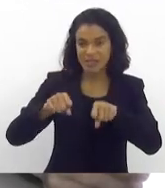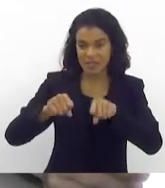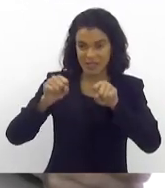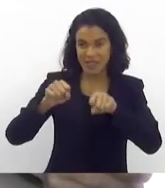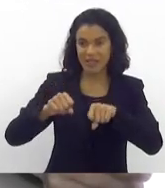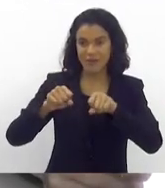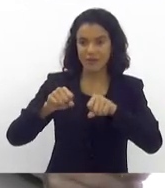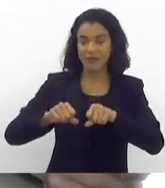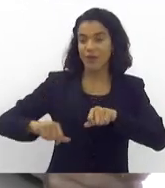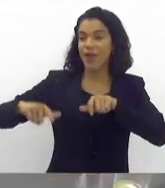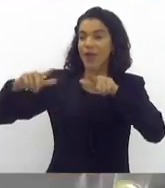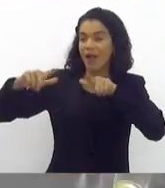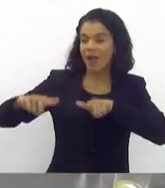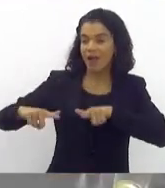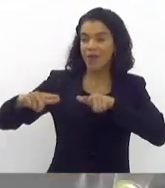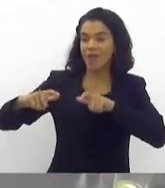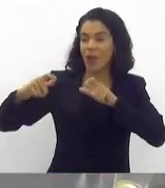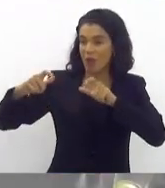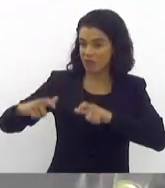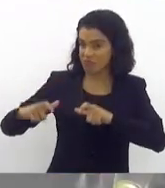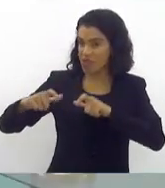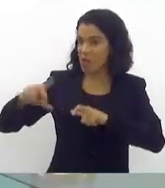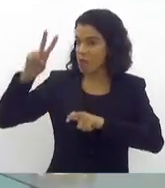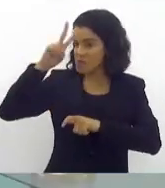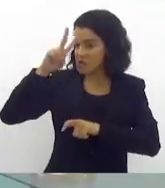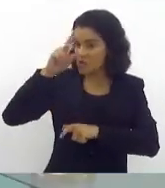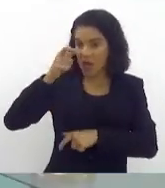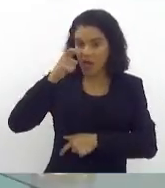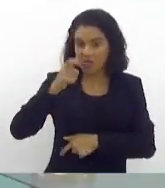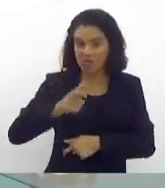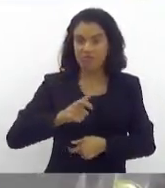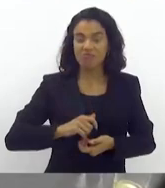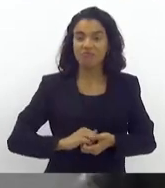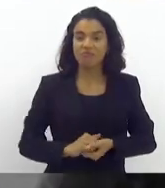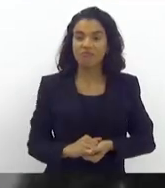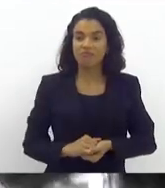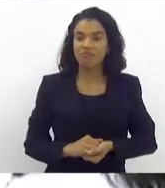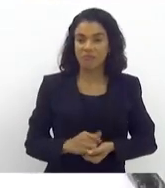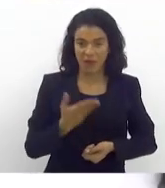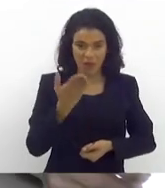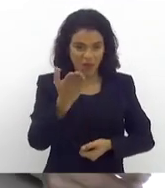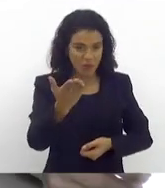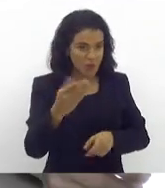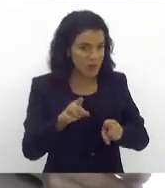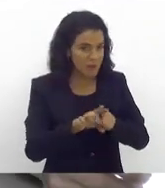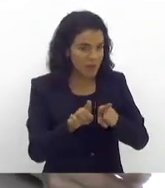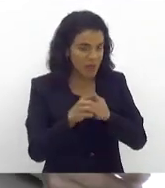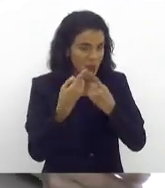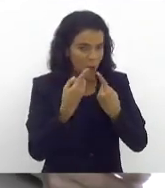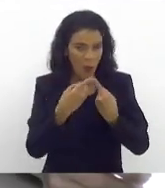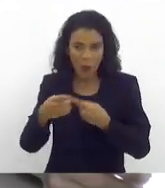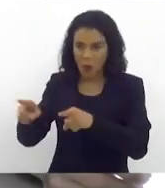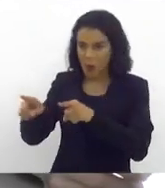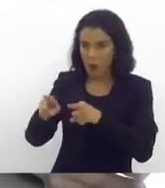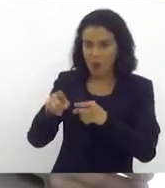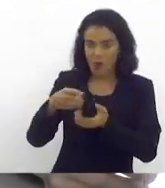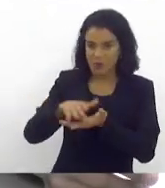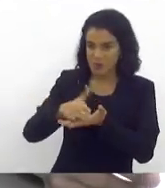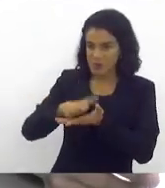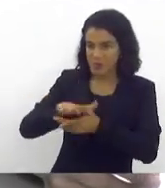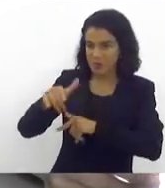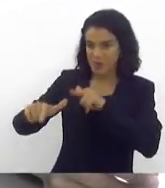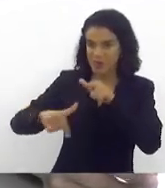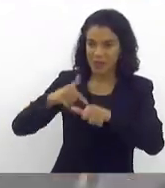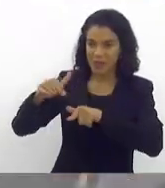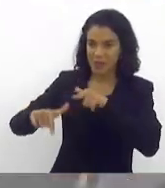Essa roda de samba é no final de semana. Tem uma história interessante. Tem. Mas Vossa Excelência também não tem nada contra o samba do trabalhador. Nada. Eu sei, contrário, tem muitos